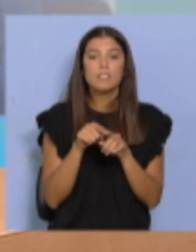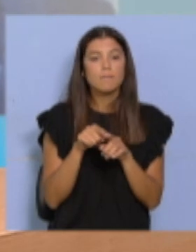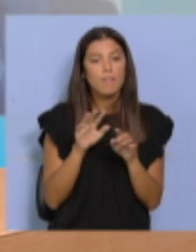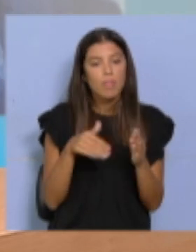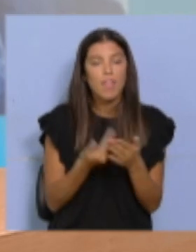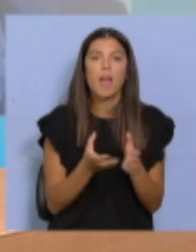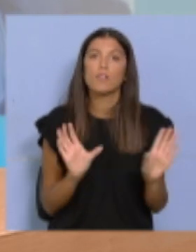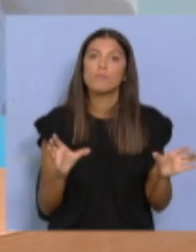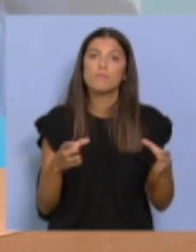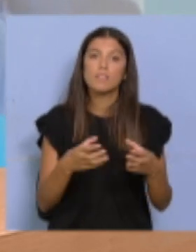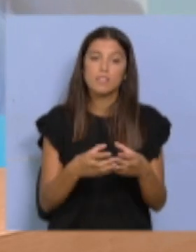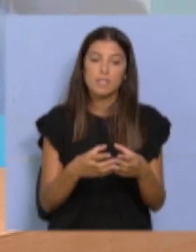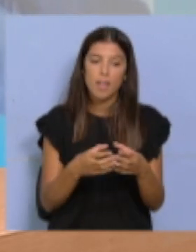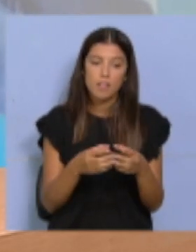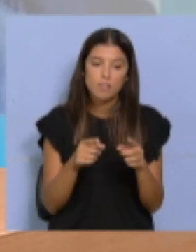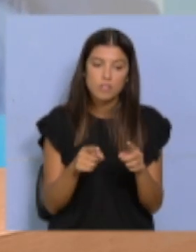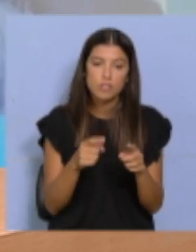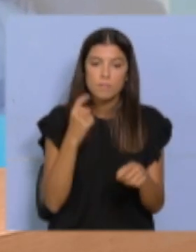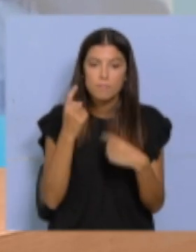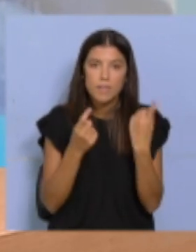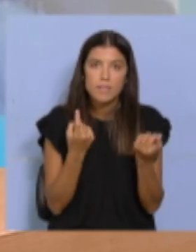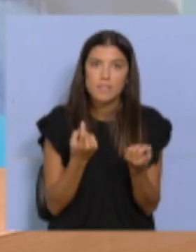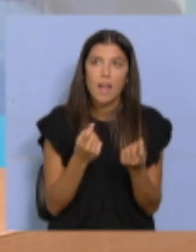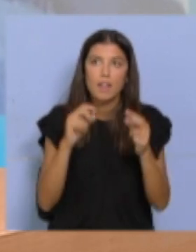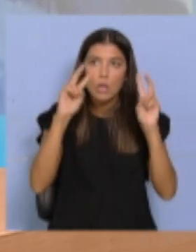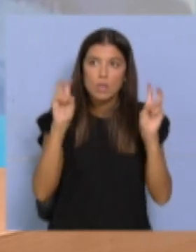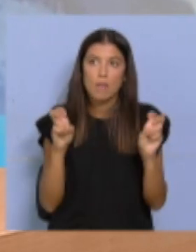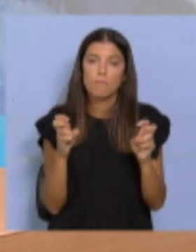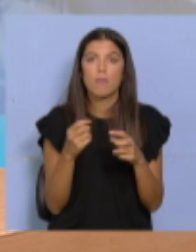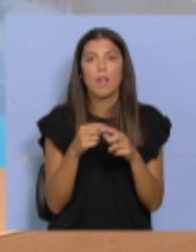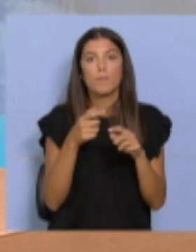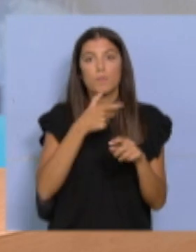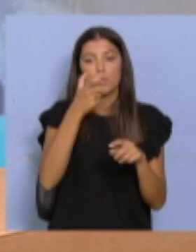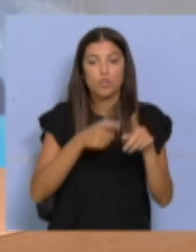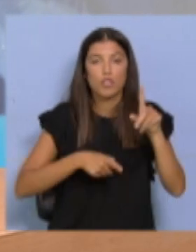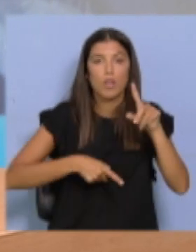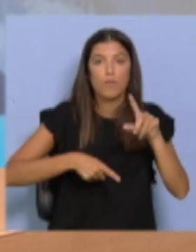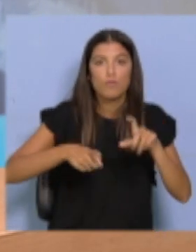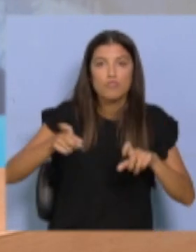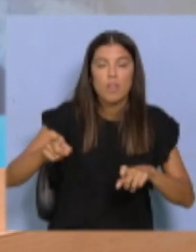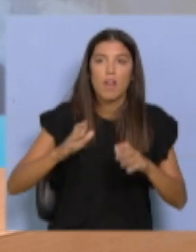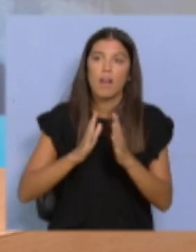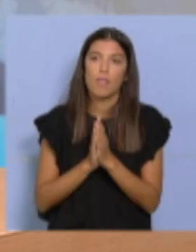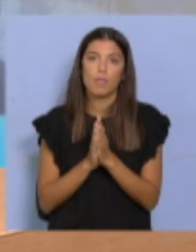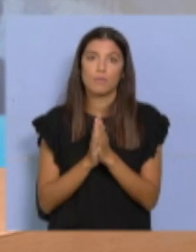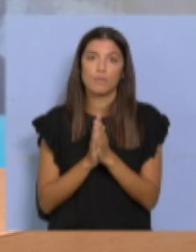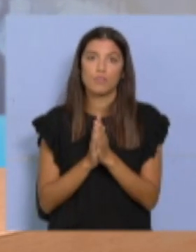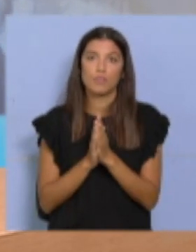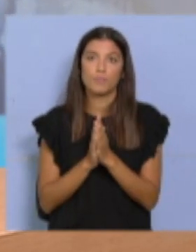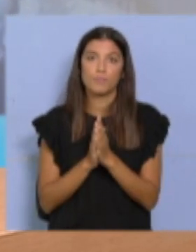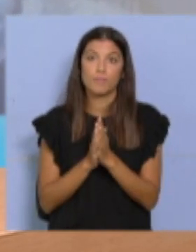como os refugiados, e há pouco tempo atrás a gente ouvia aquele grande incêndio que aconteceu num campo